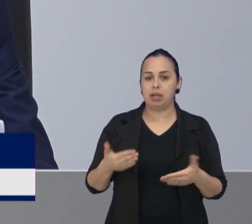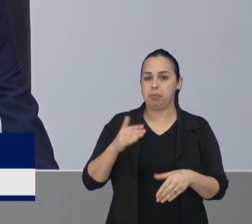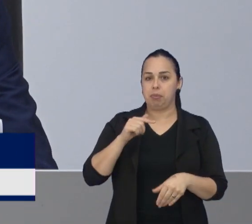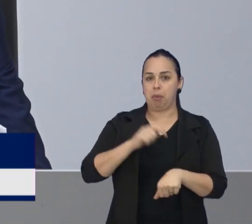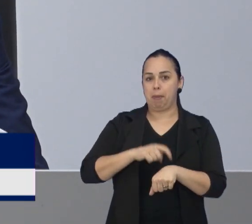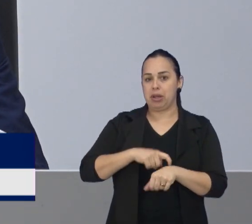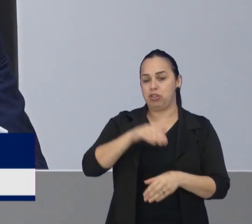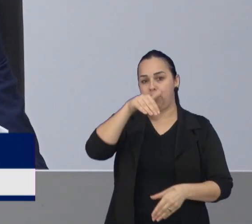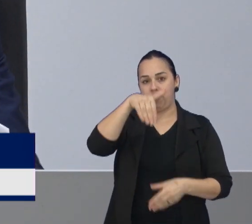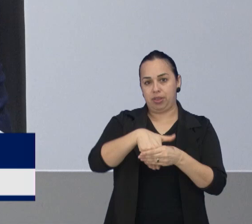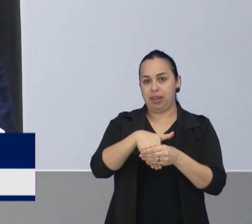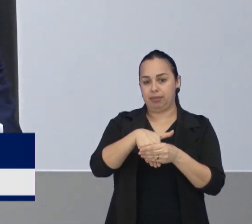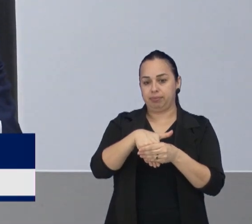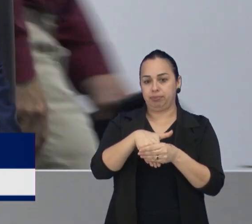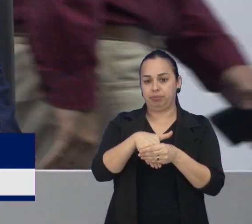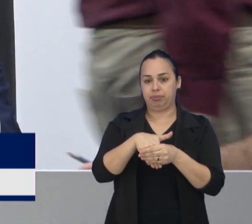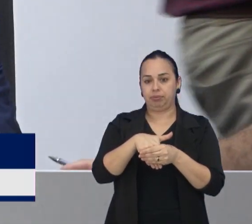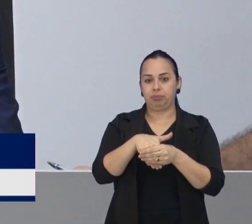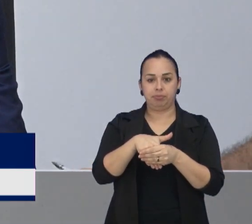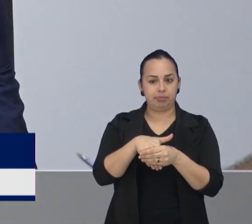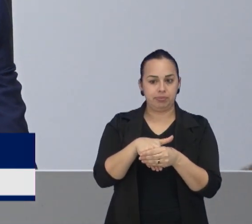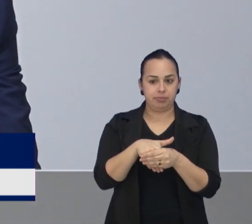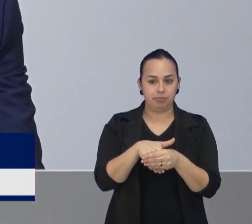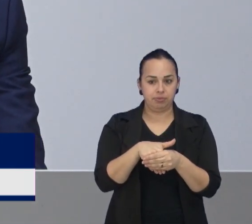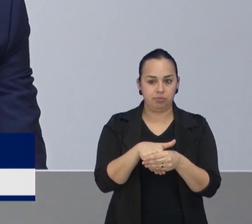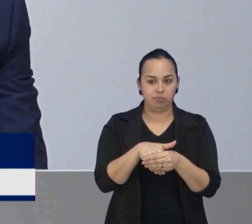votação. Em votação...